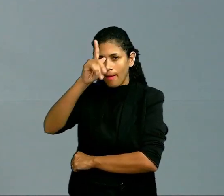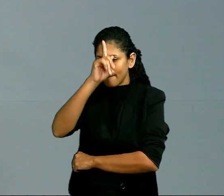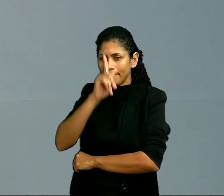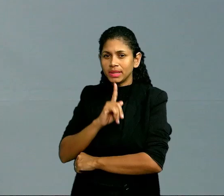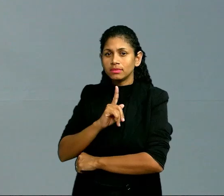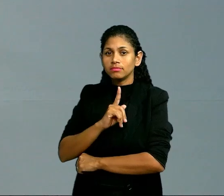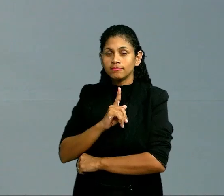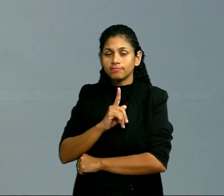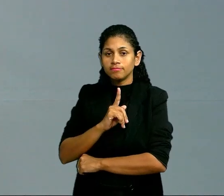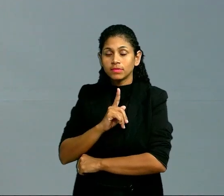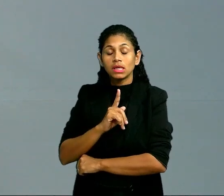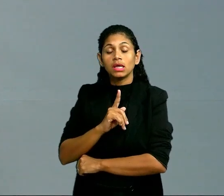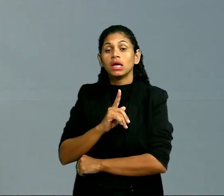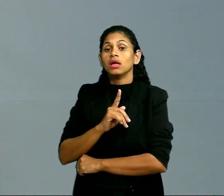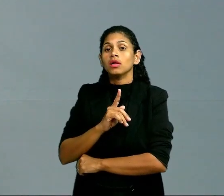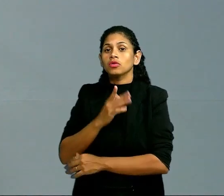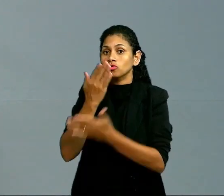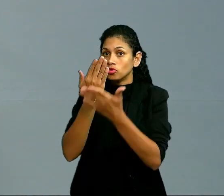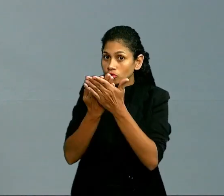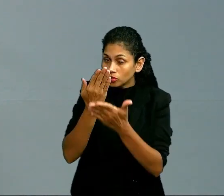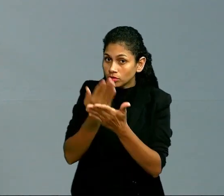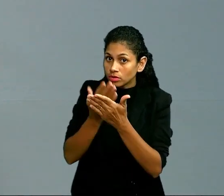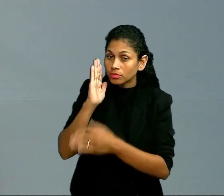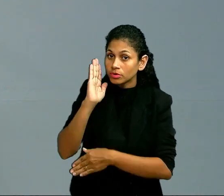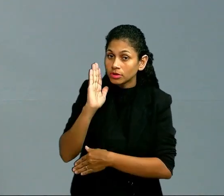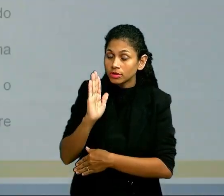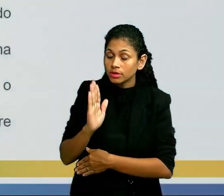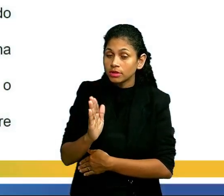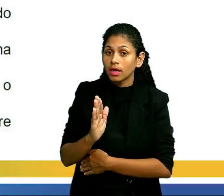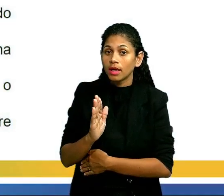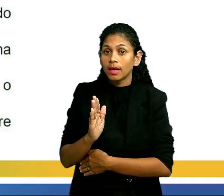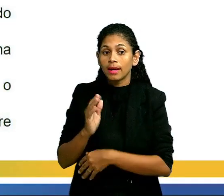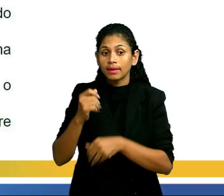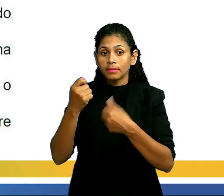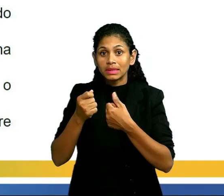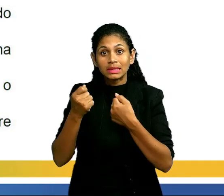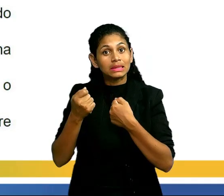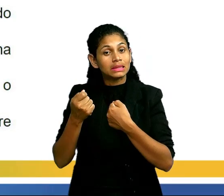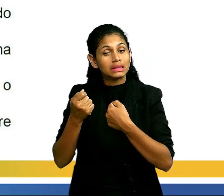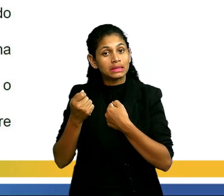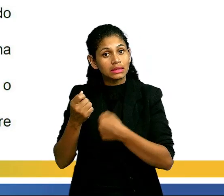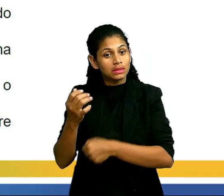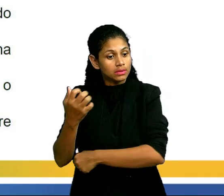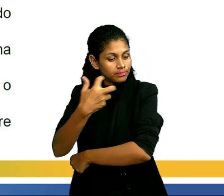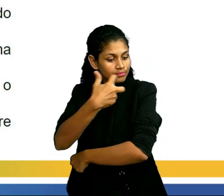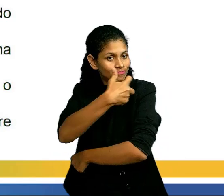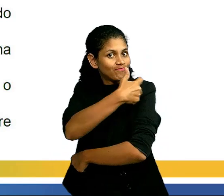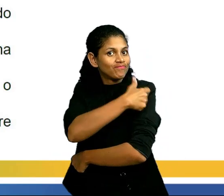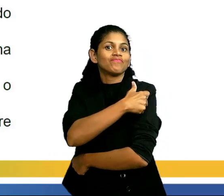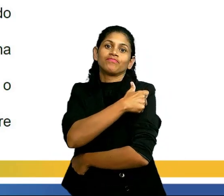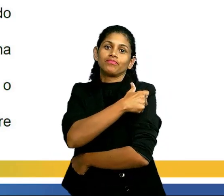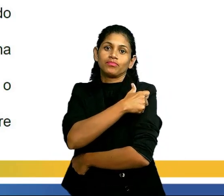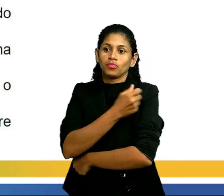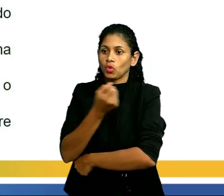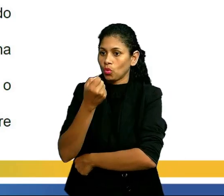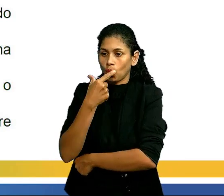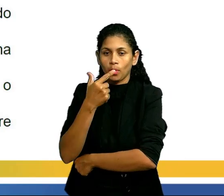da vacina. Então, a questão A tu já eliminaria, tá certo? Vamos para outra.